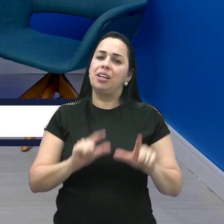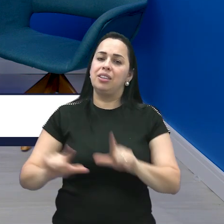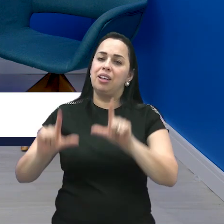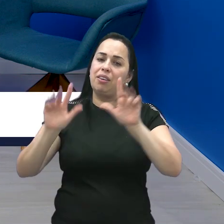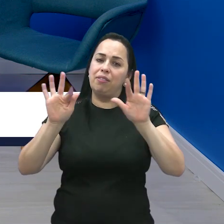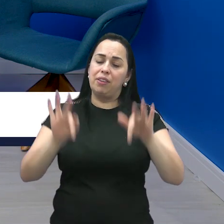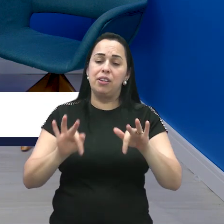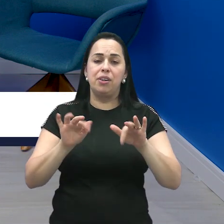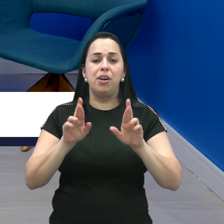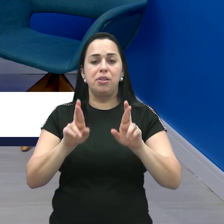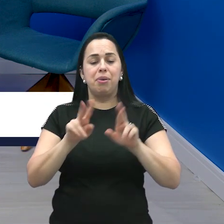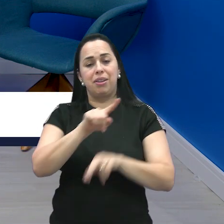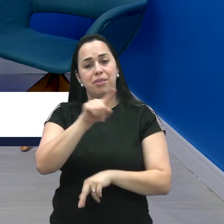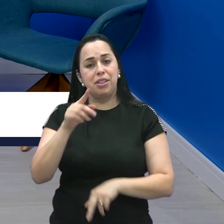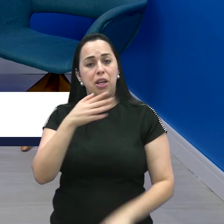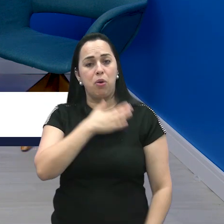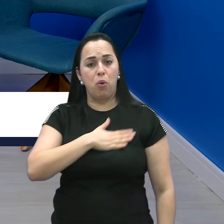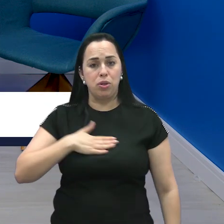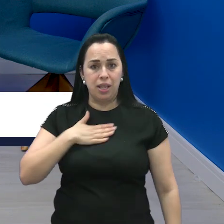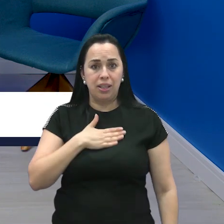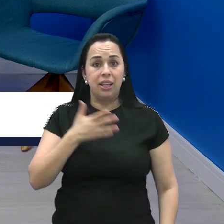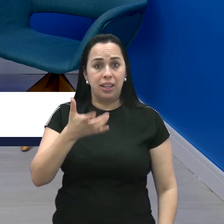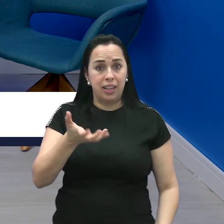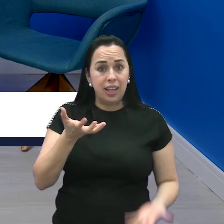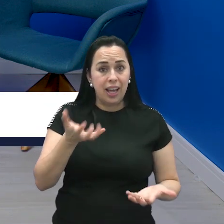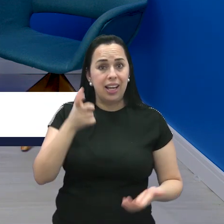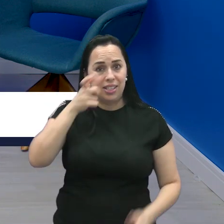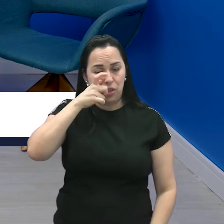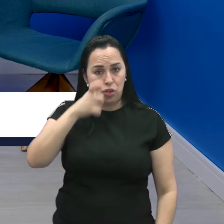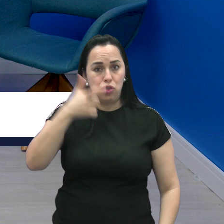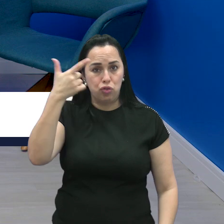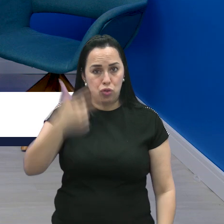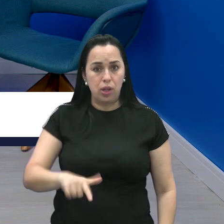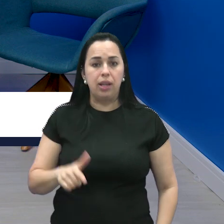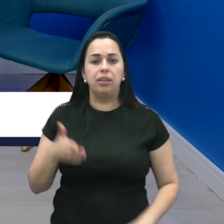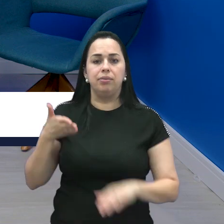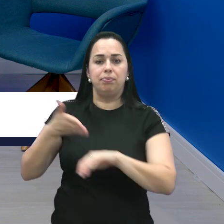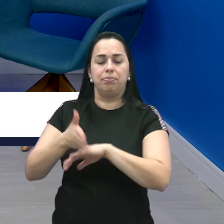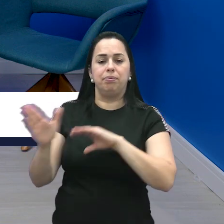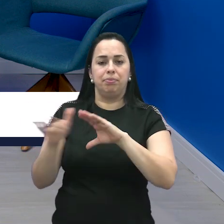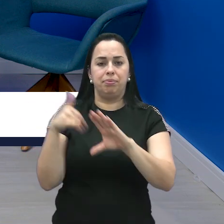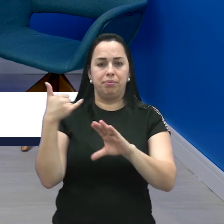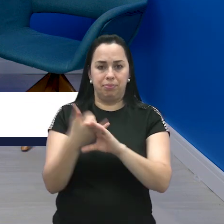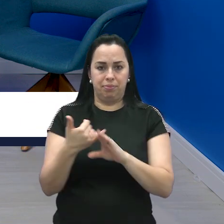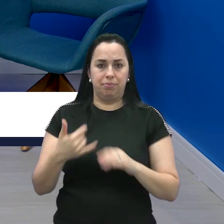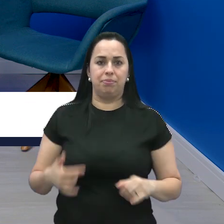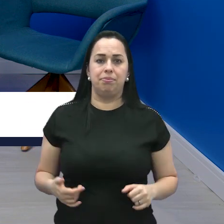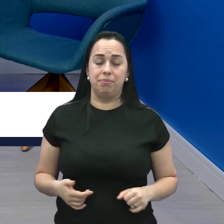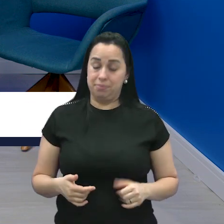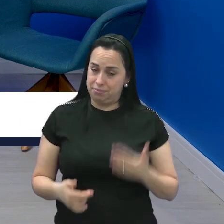vocês tenham gostado desse assunto, do programa. Se quiser rever, é só nos acompanhar lá no YouTube. É o